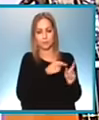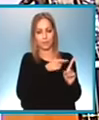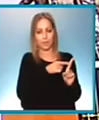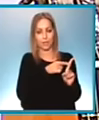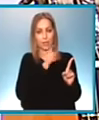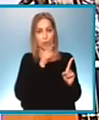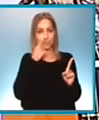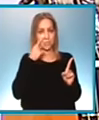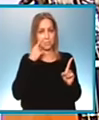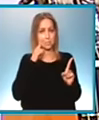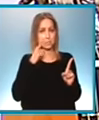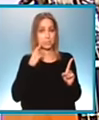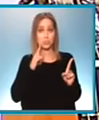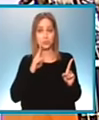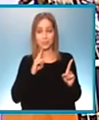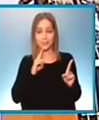começou a chorar.